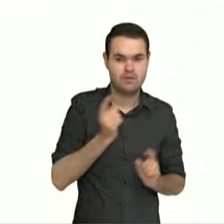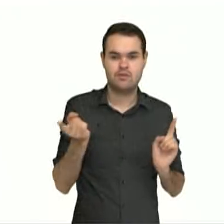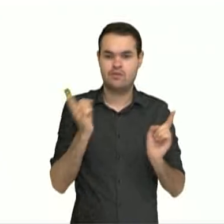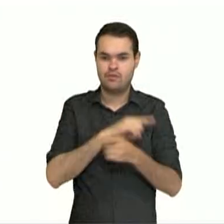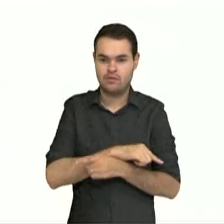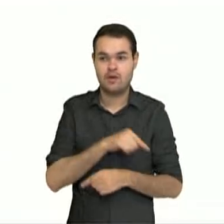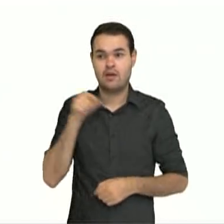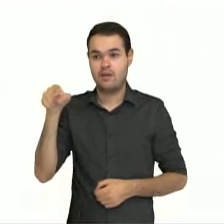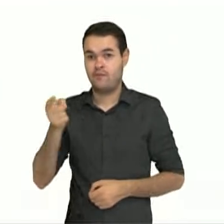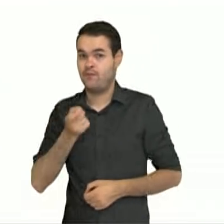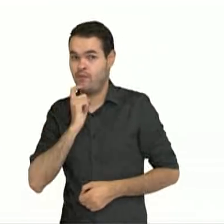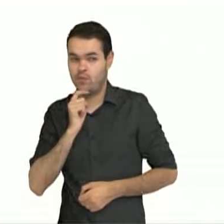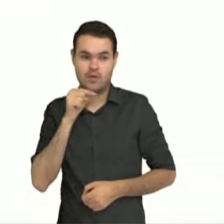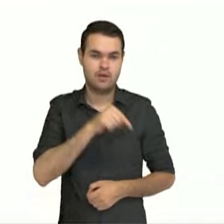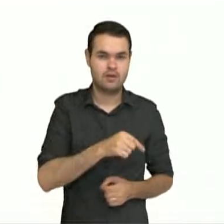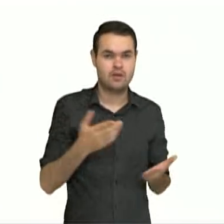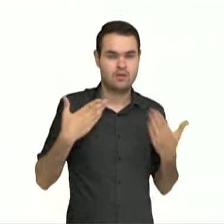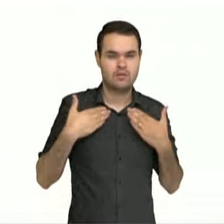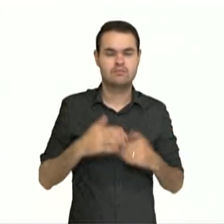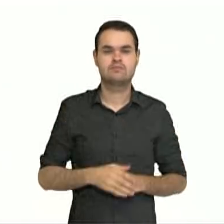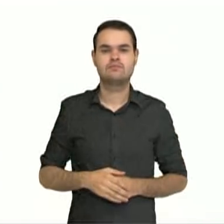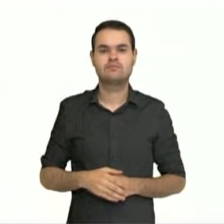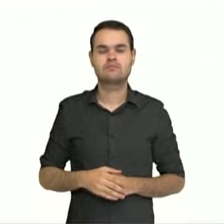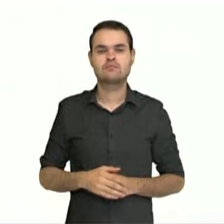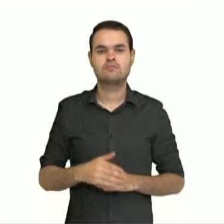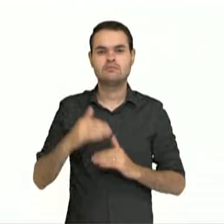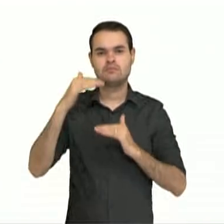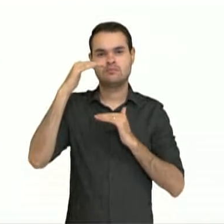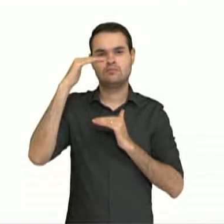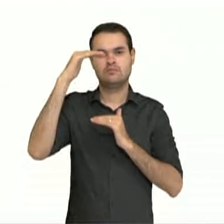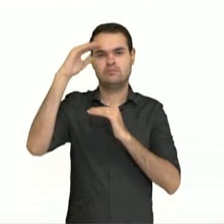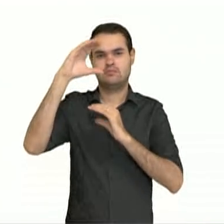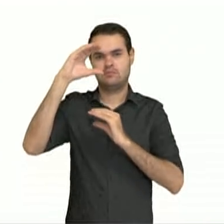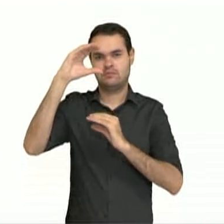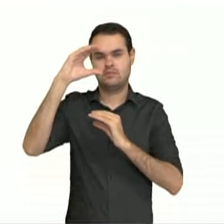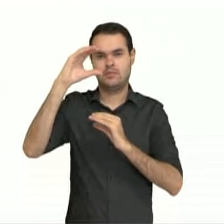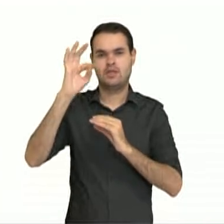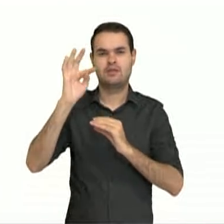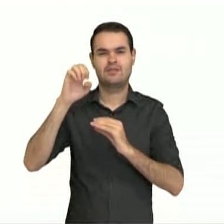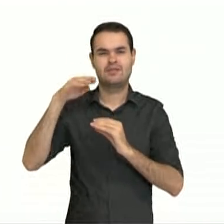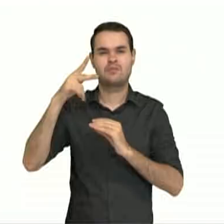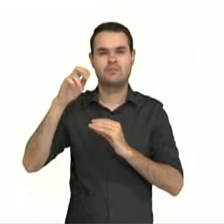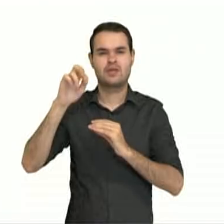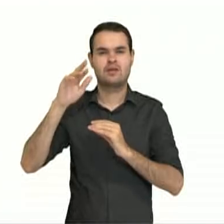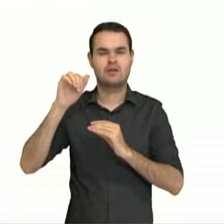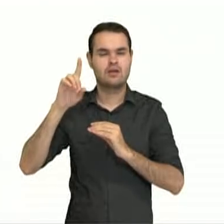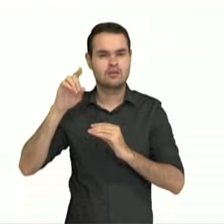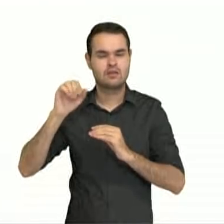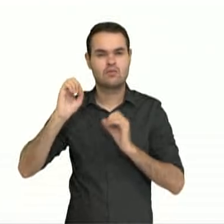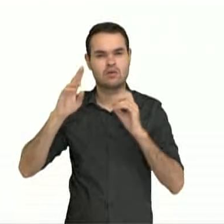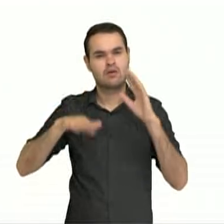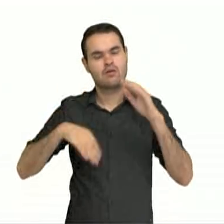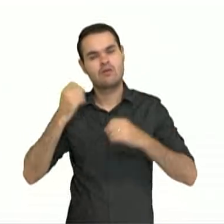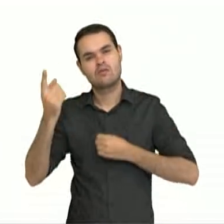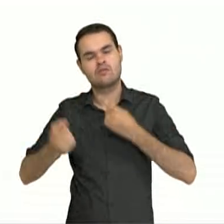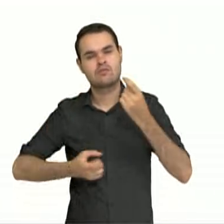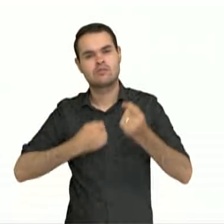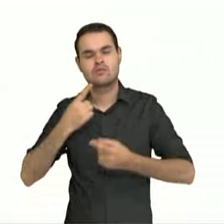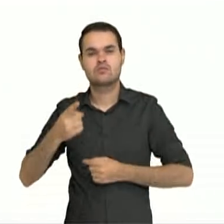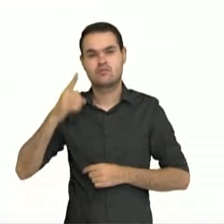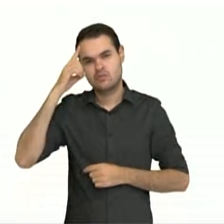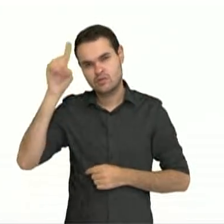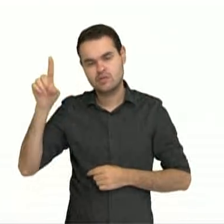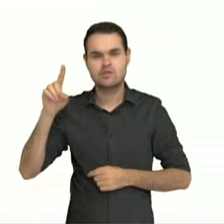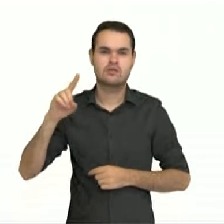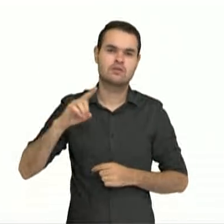mais amenas, mais baixas, um pouco menos calor, principalmente em algumas áreas do planeta, certo? E os dias